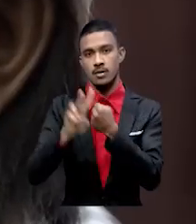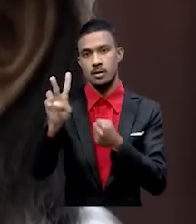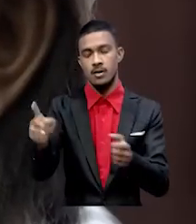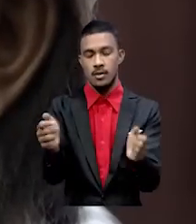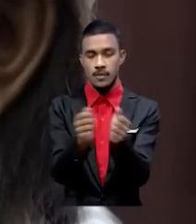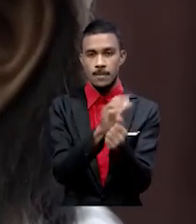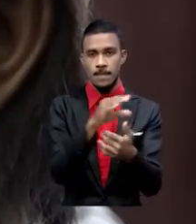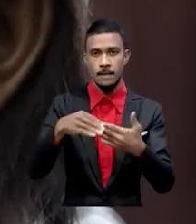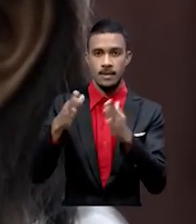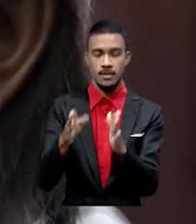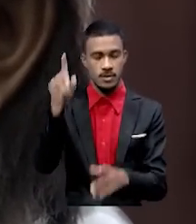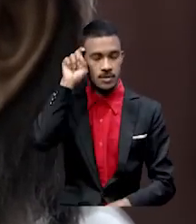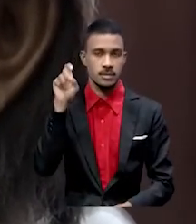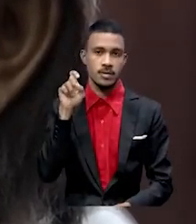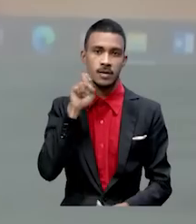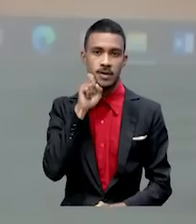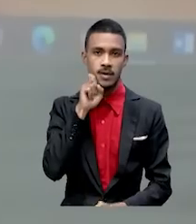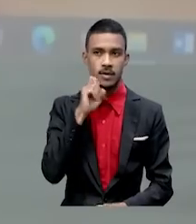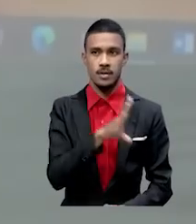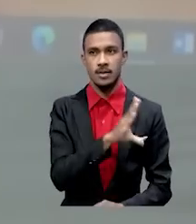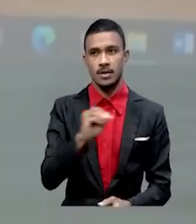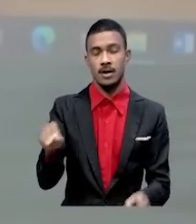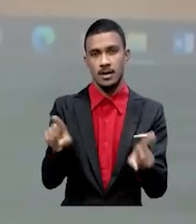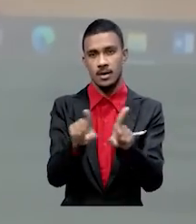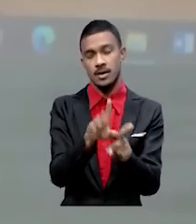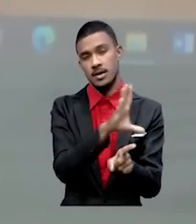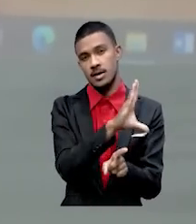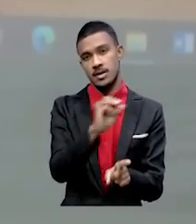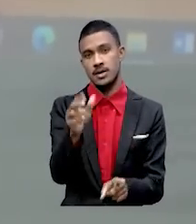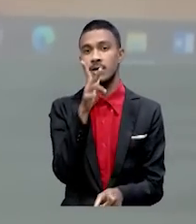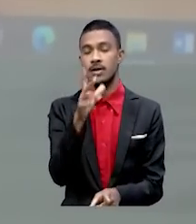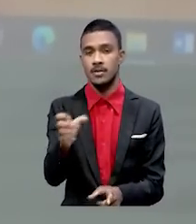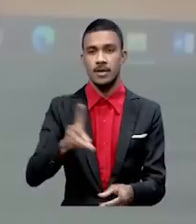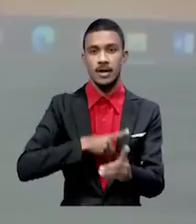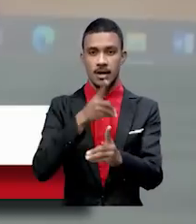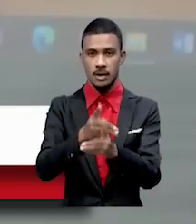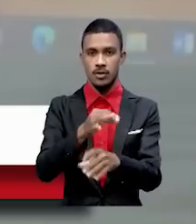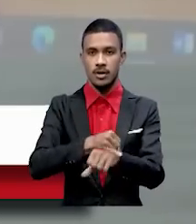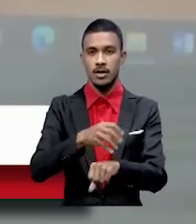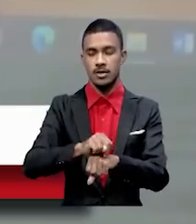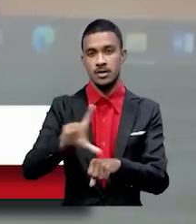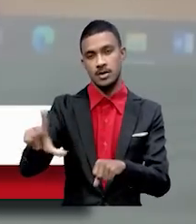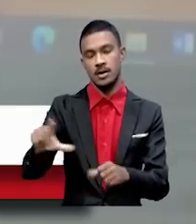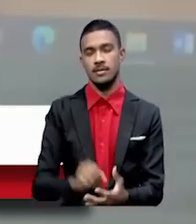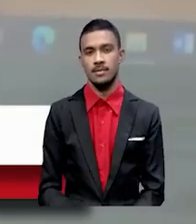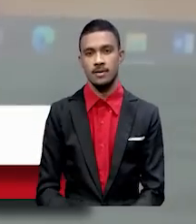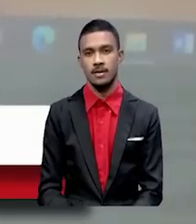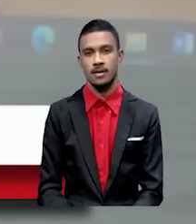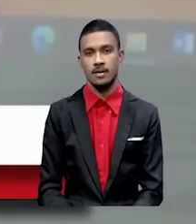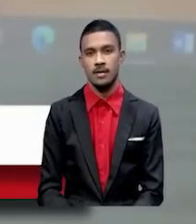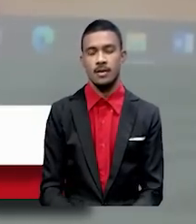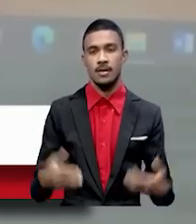Kairala Xanana Guzmão. Felizmente, vingou a substância do direito internacional do mar, num